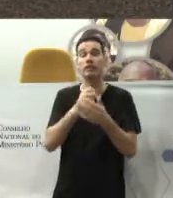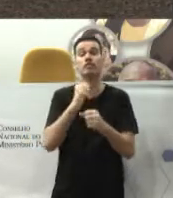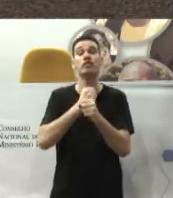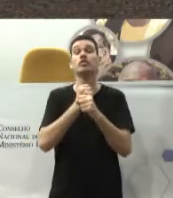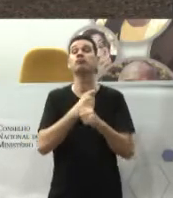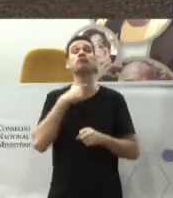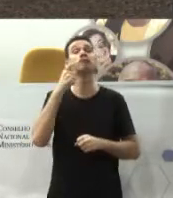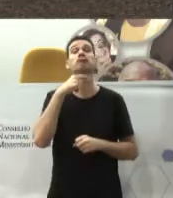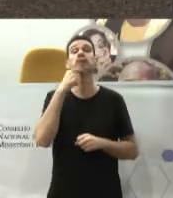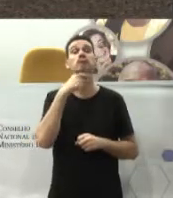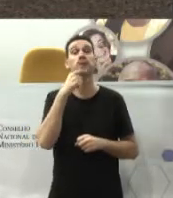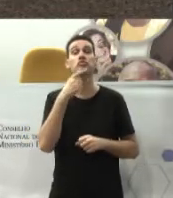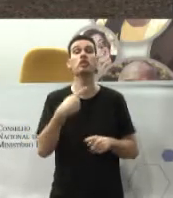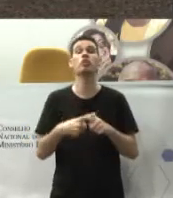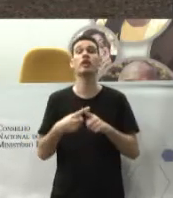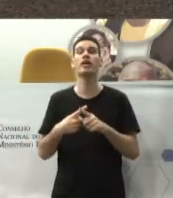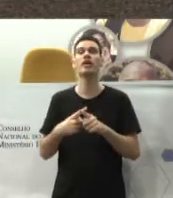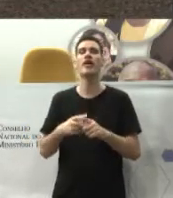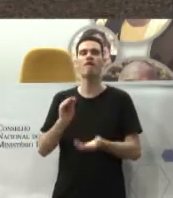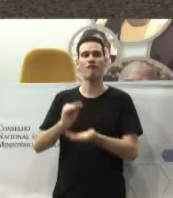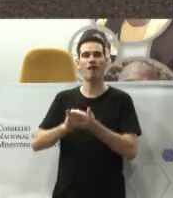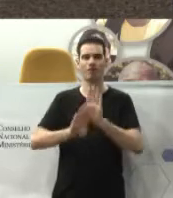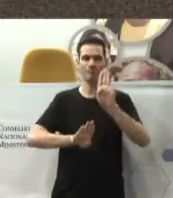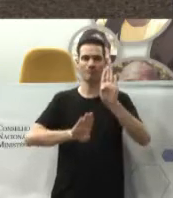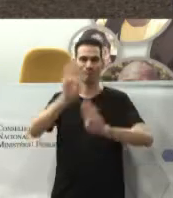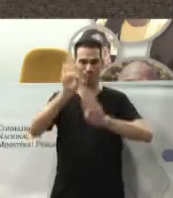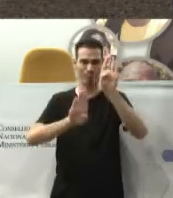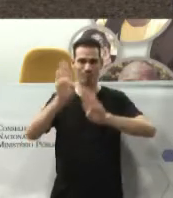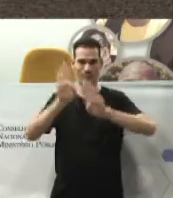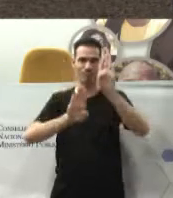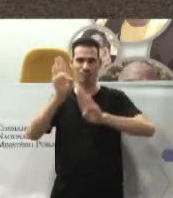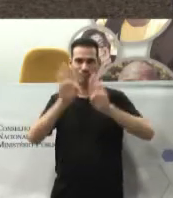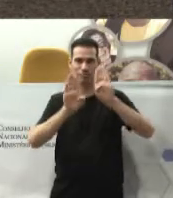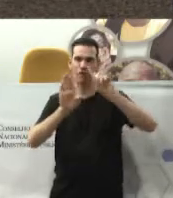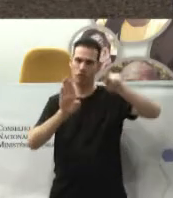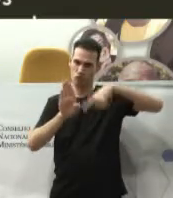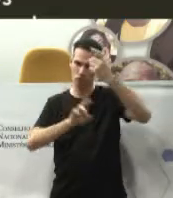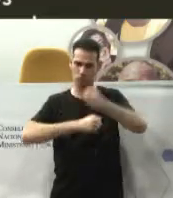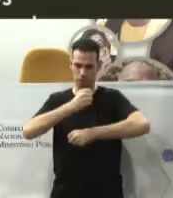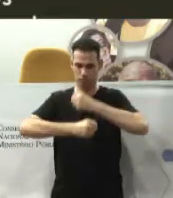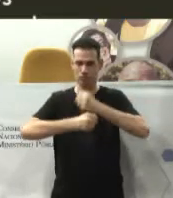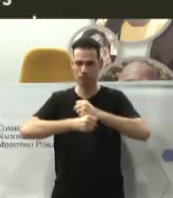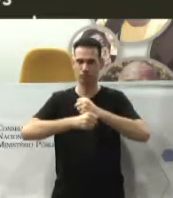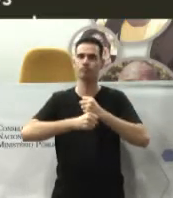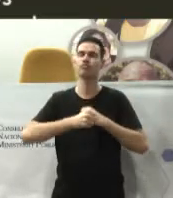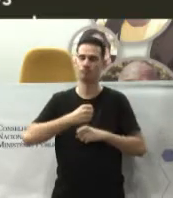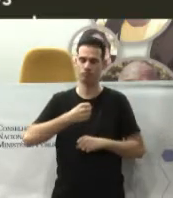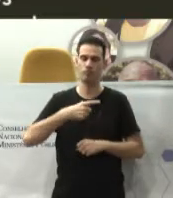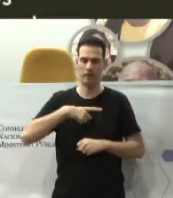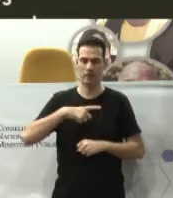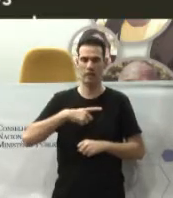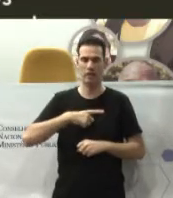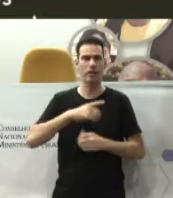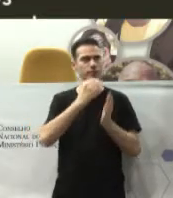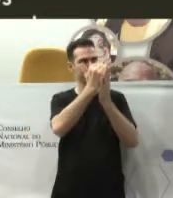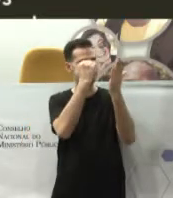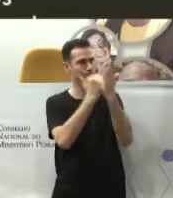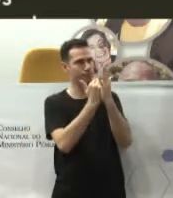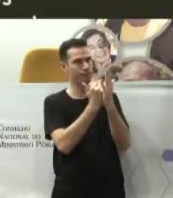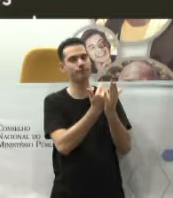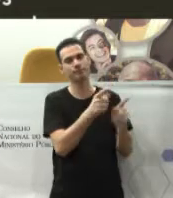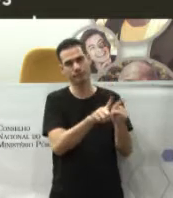gente não conseguiu fazer a licitação que deve ser feita no próximo ano, segundo o cronograma. Próximos passos,